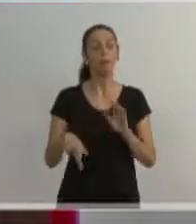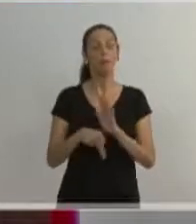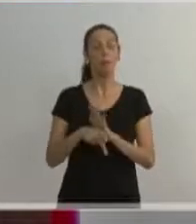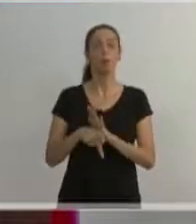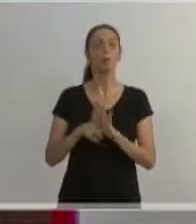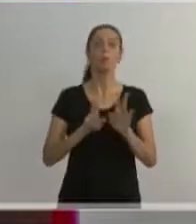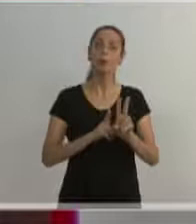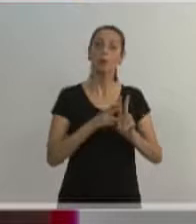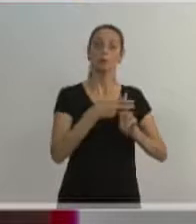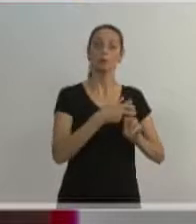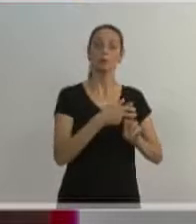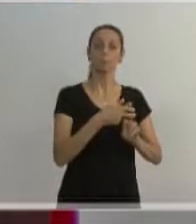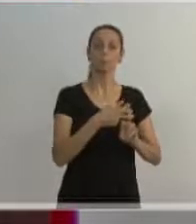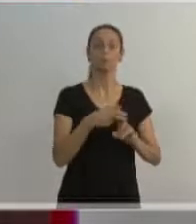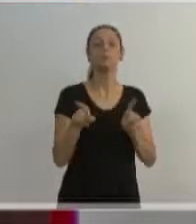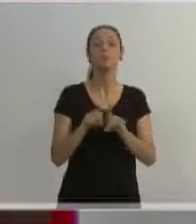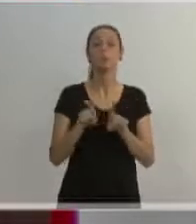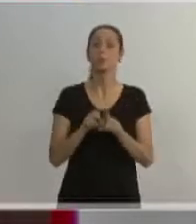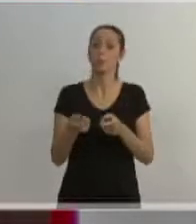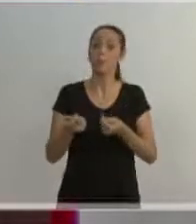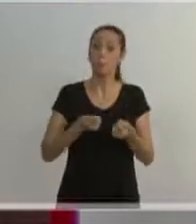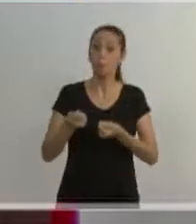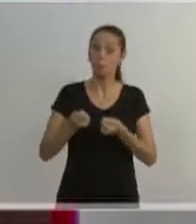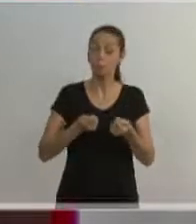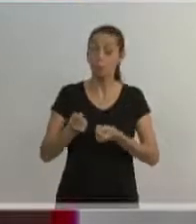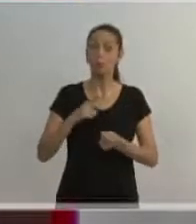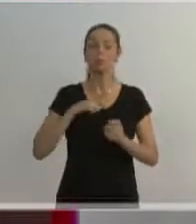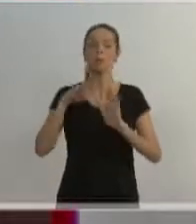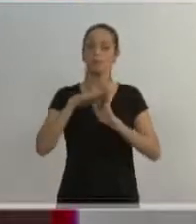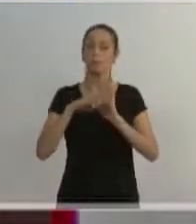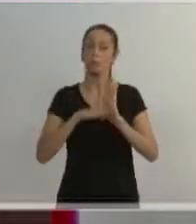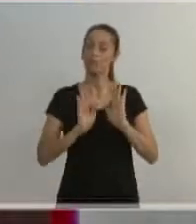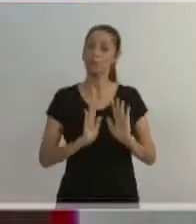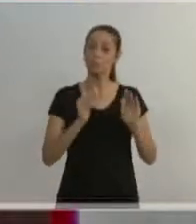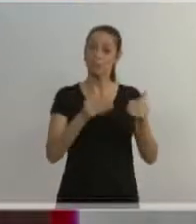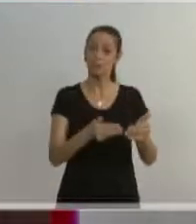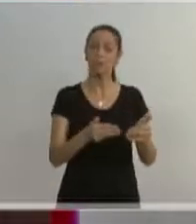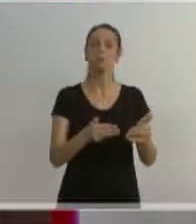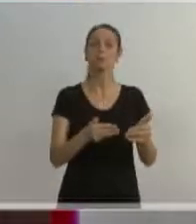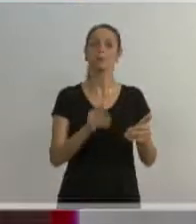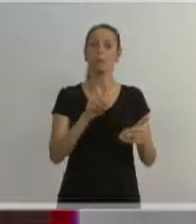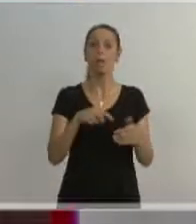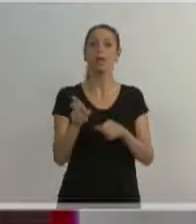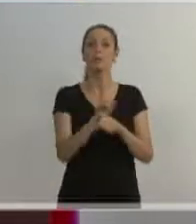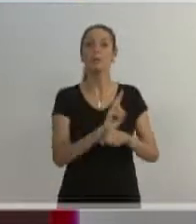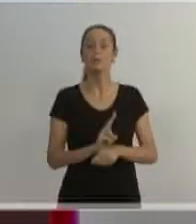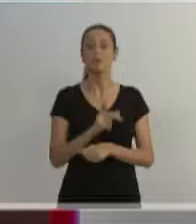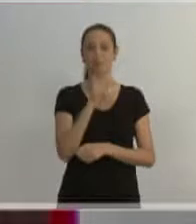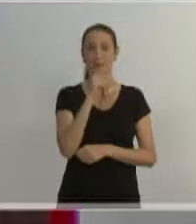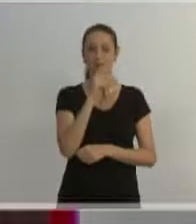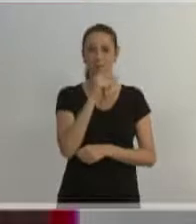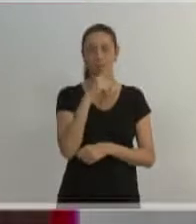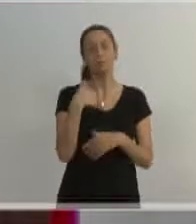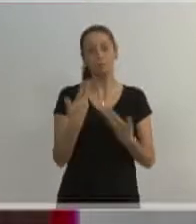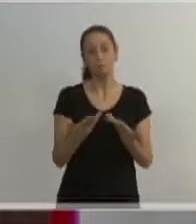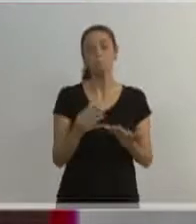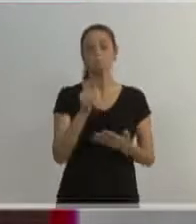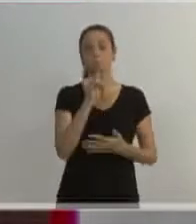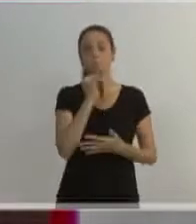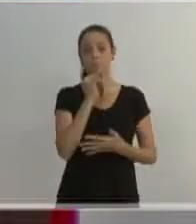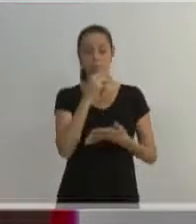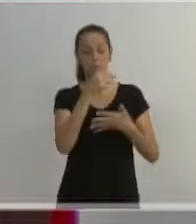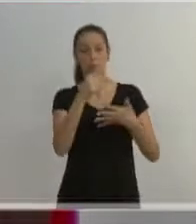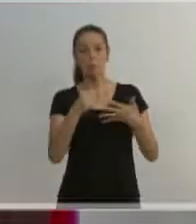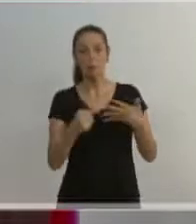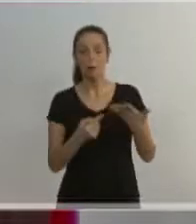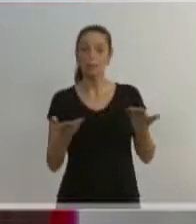único de saúde o controle existe um programa específico que chama o vigiágua então são alguns exemplos que eu queria trazer na